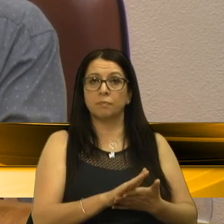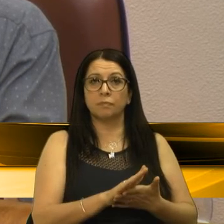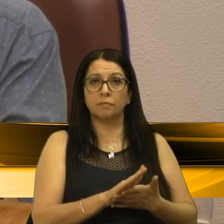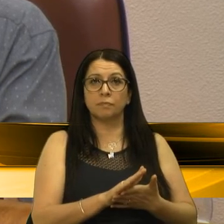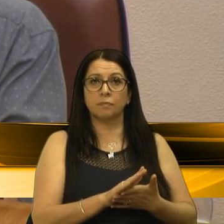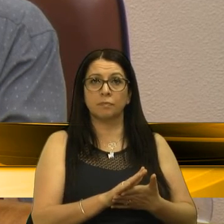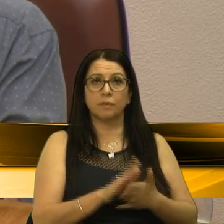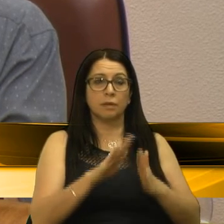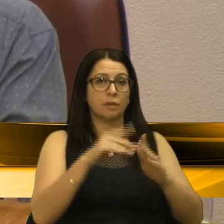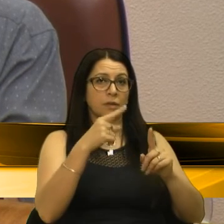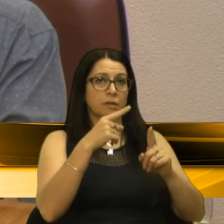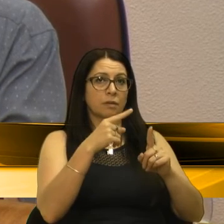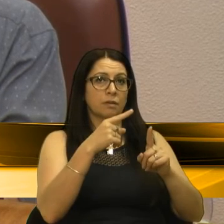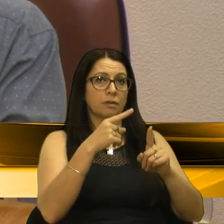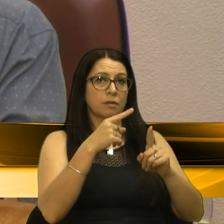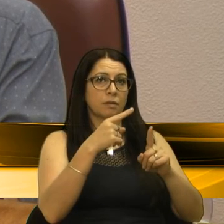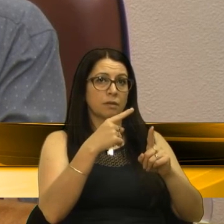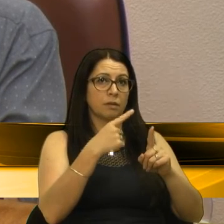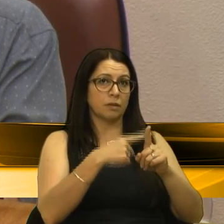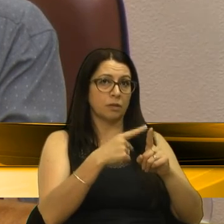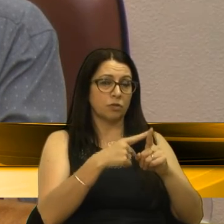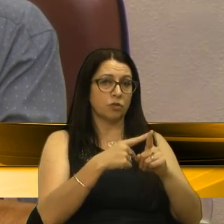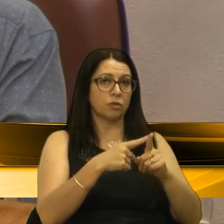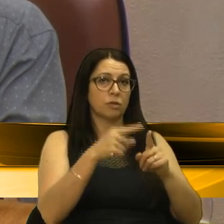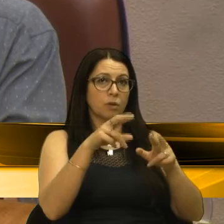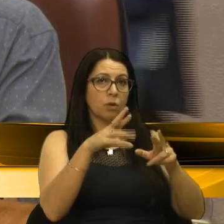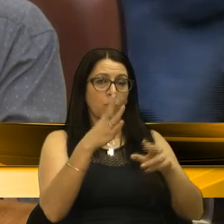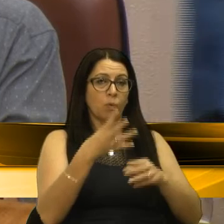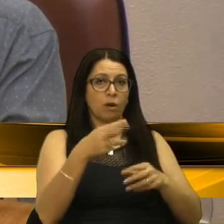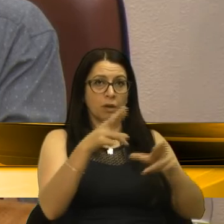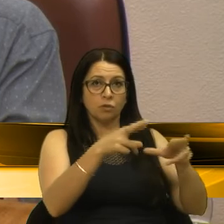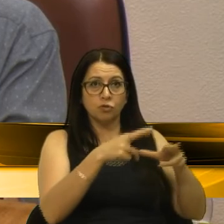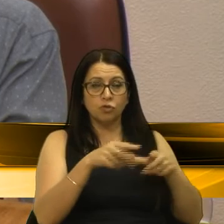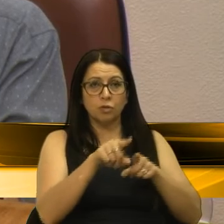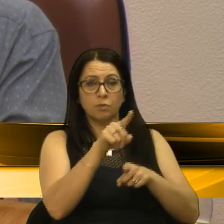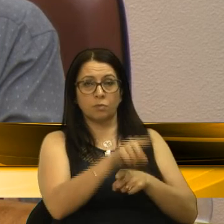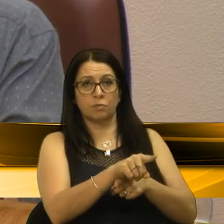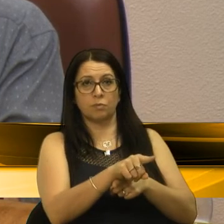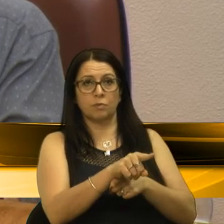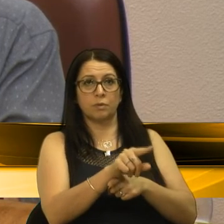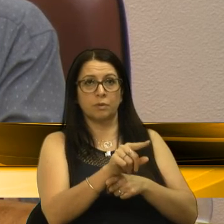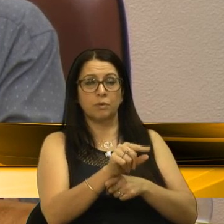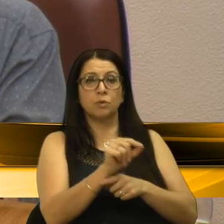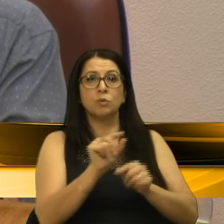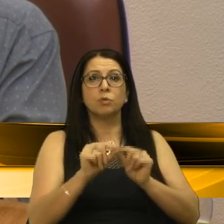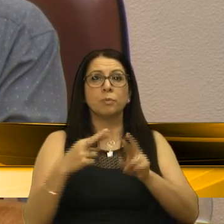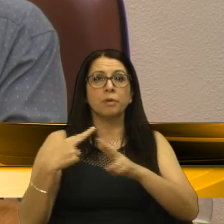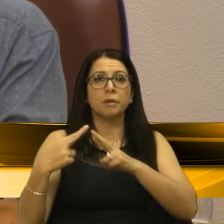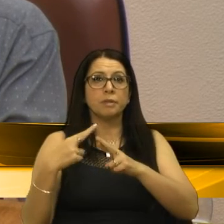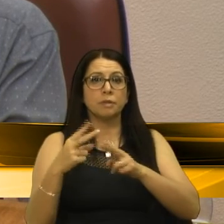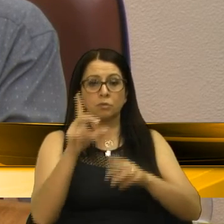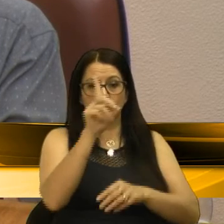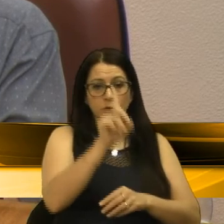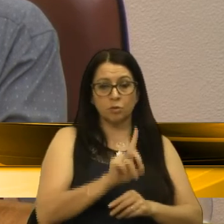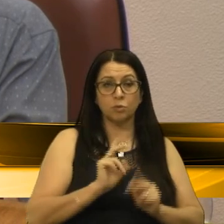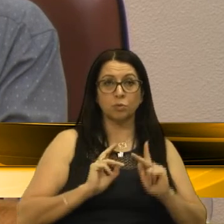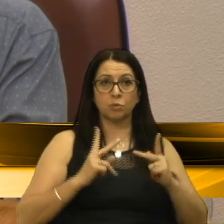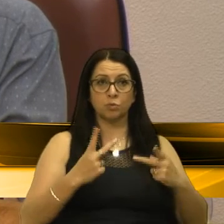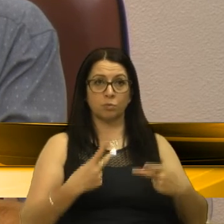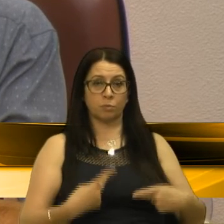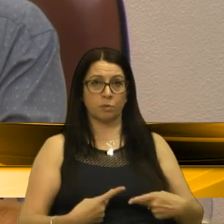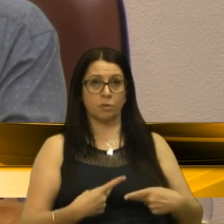da Egrégia Corte Recursal da 4ª Região que se debruça sobre a correlação entre direitos humanos